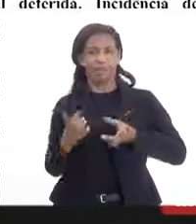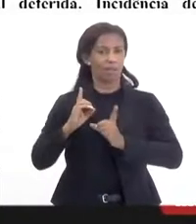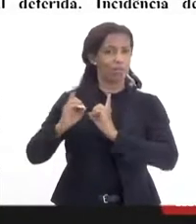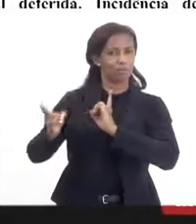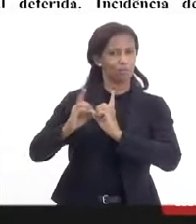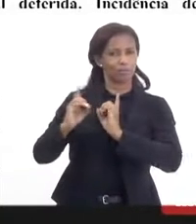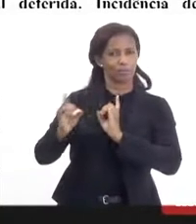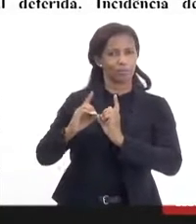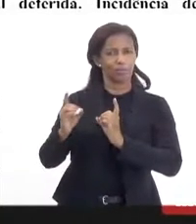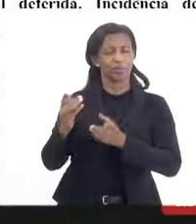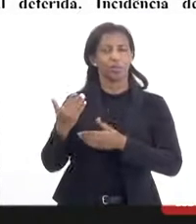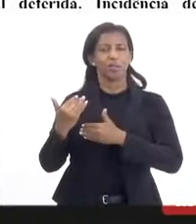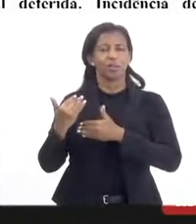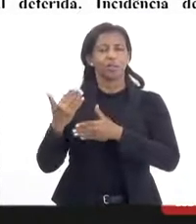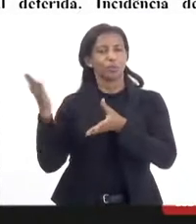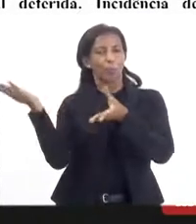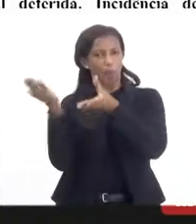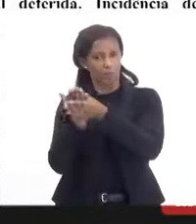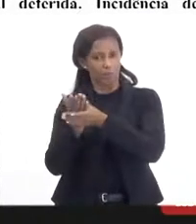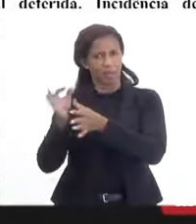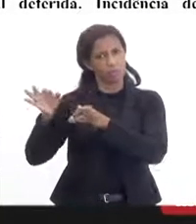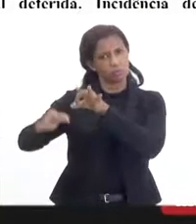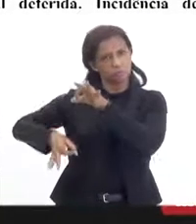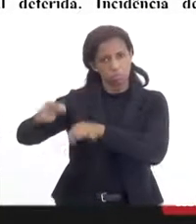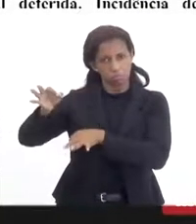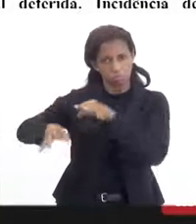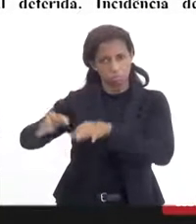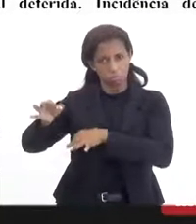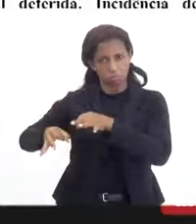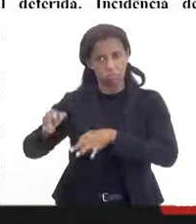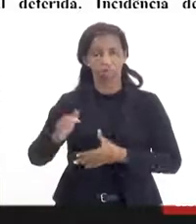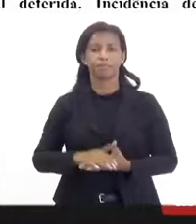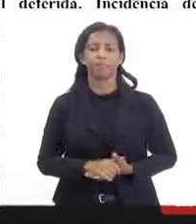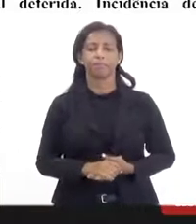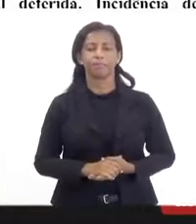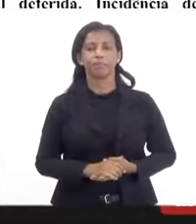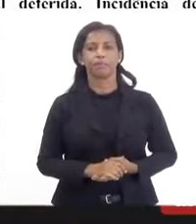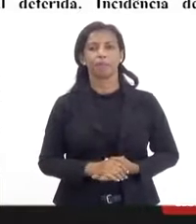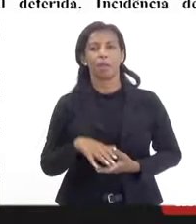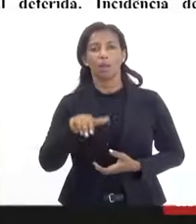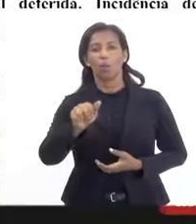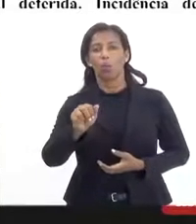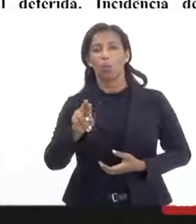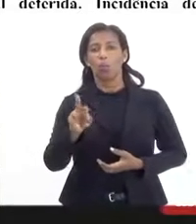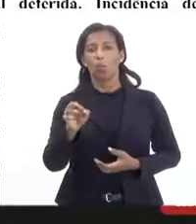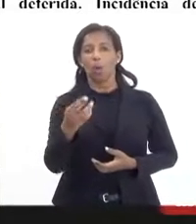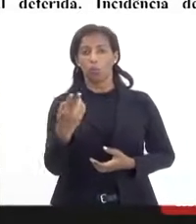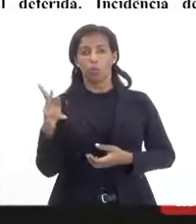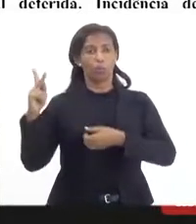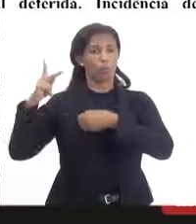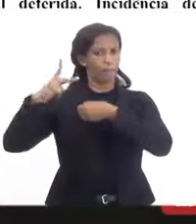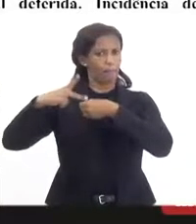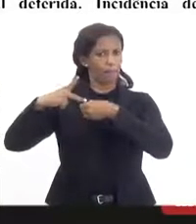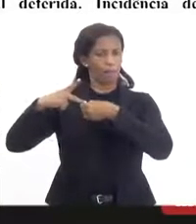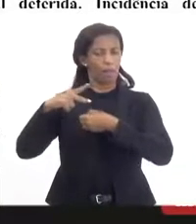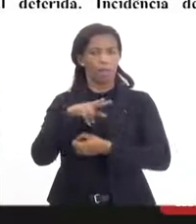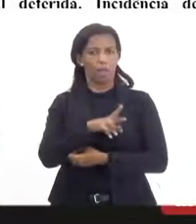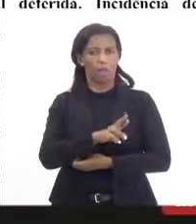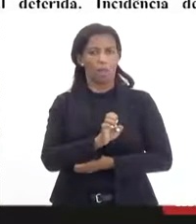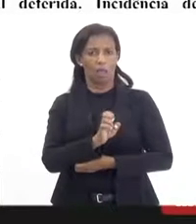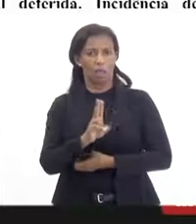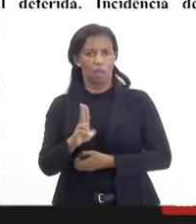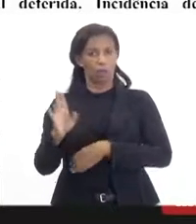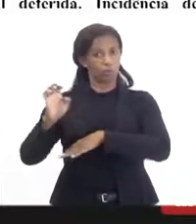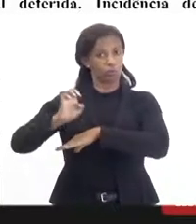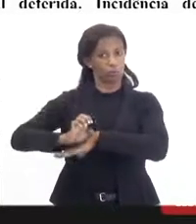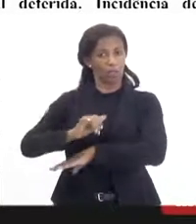discussão de um processo judicial, salvo engano, uma ação anulatória, o autor é Petrobras, o réu Estado do Rio, em